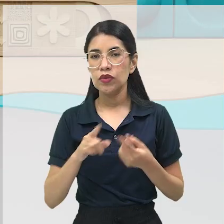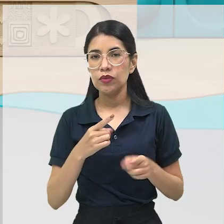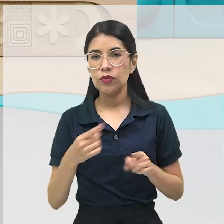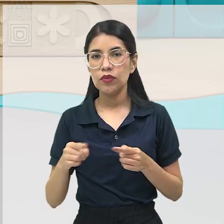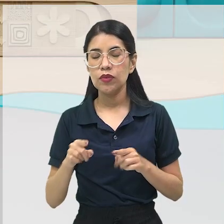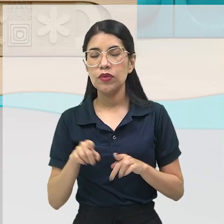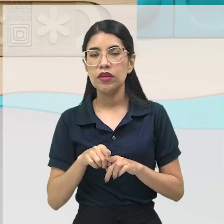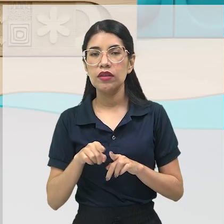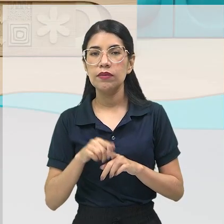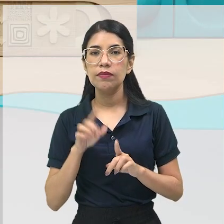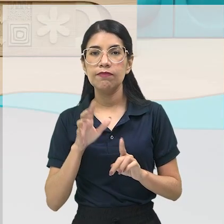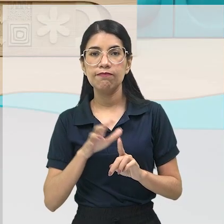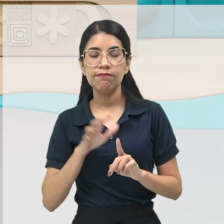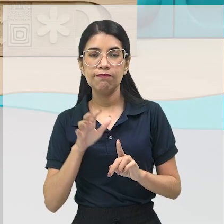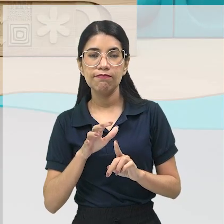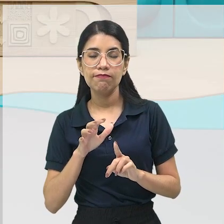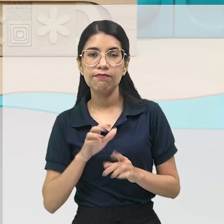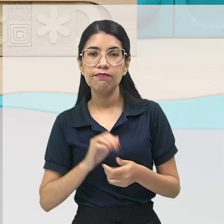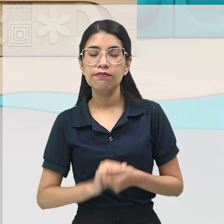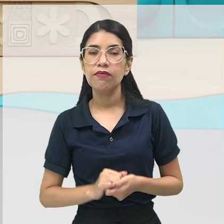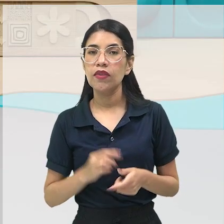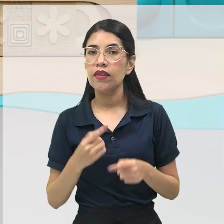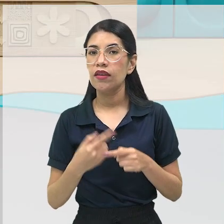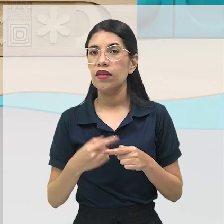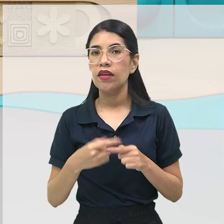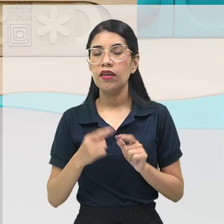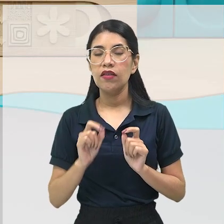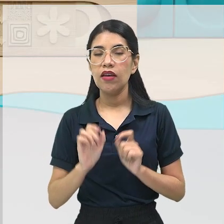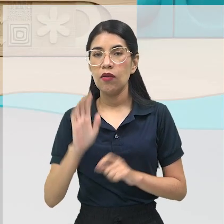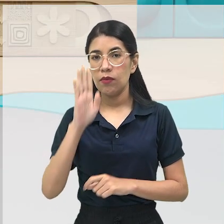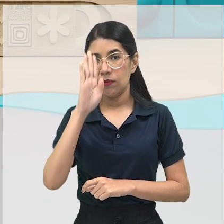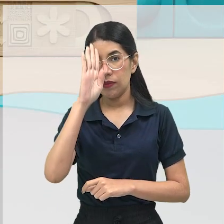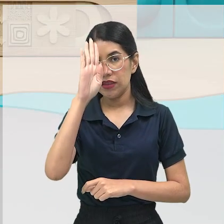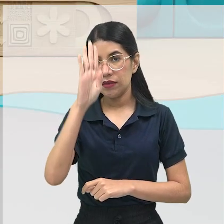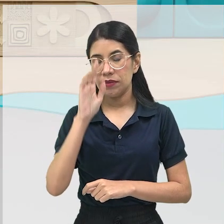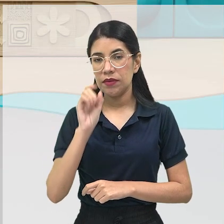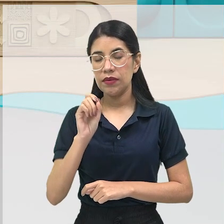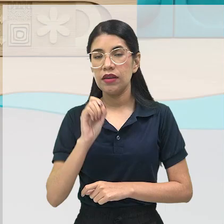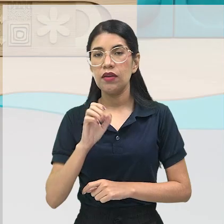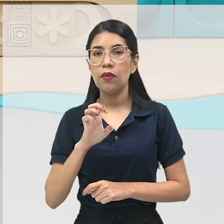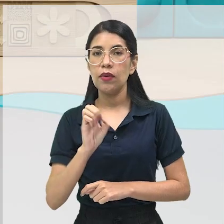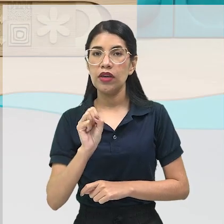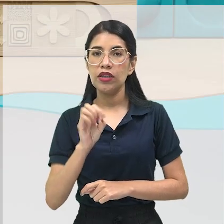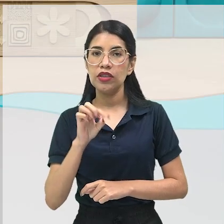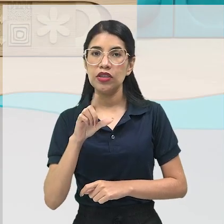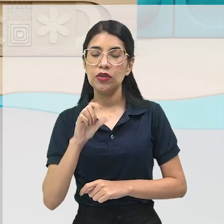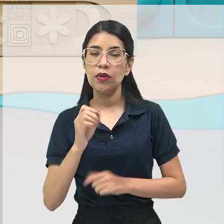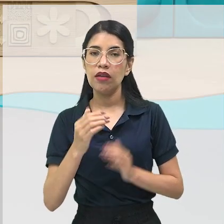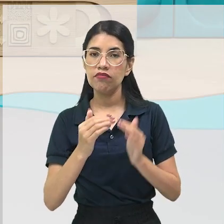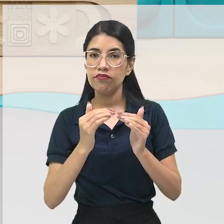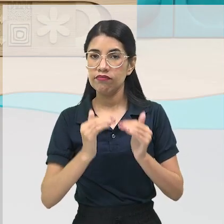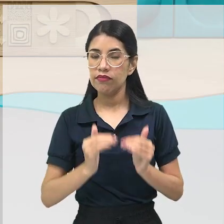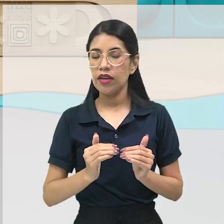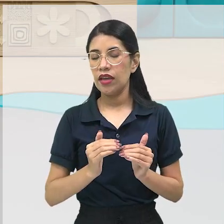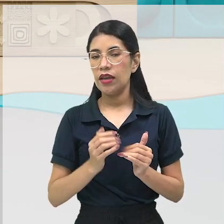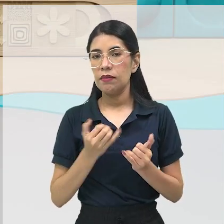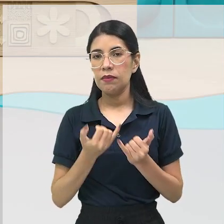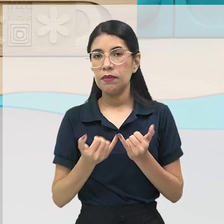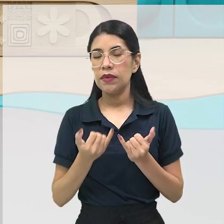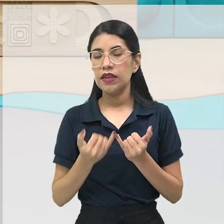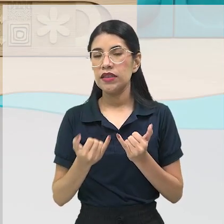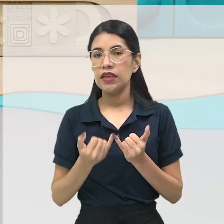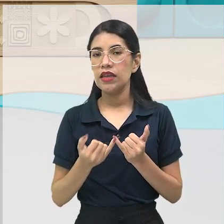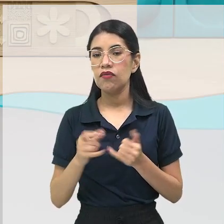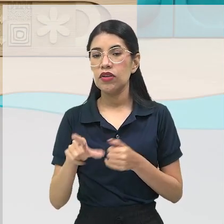as influências, porque ele é aquele principal. O estilo é aquilo que vem abaixo dele. É como se a